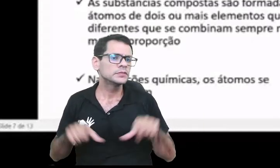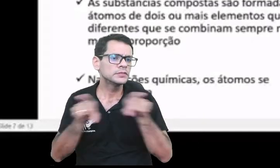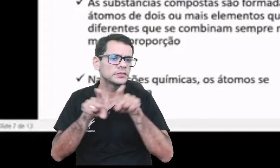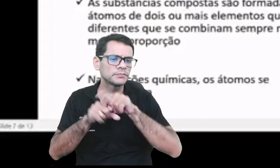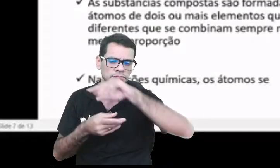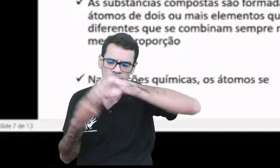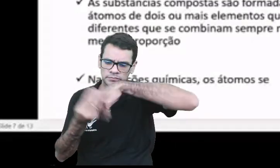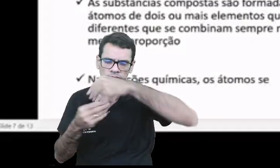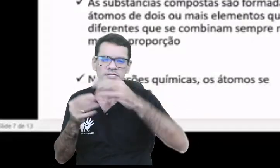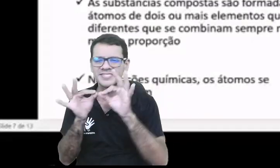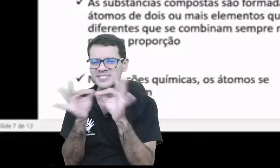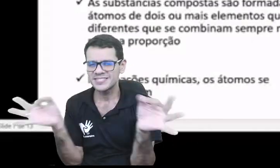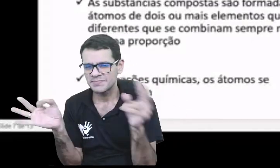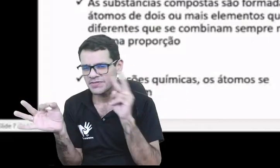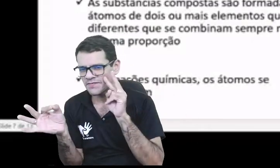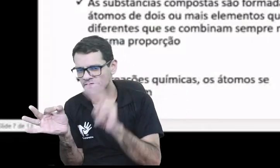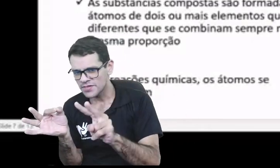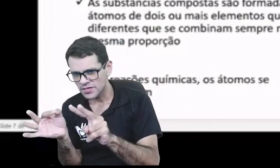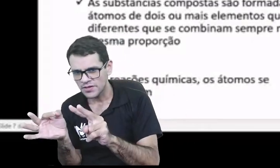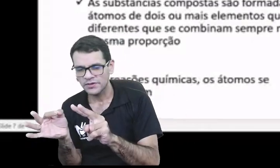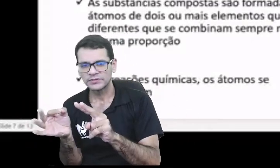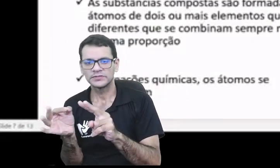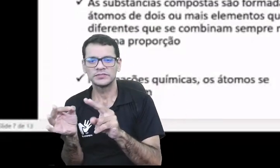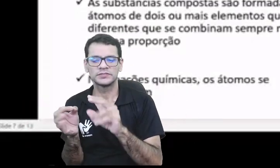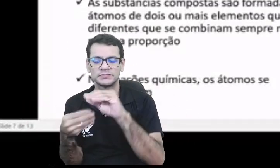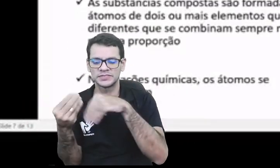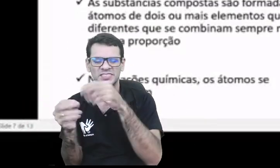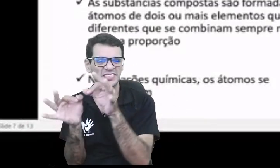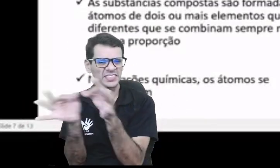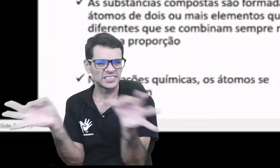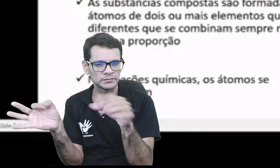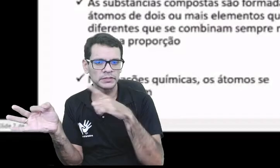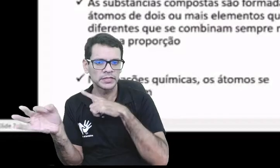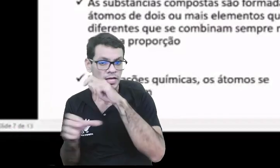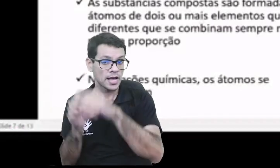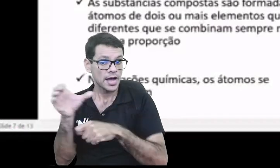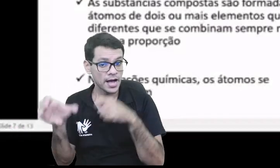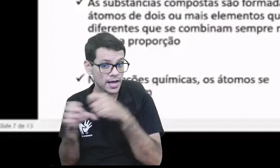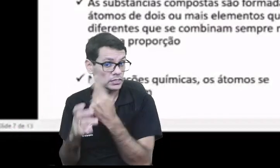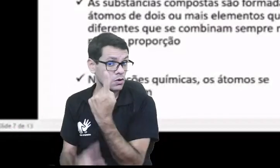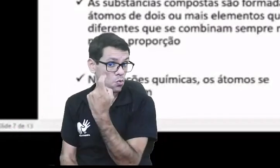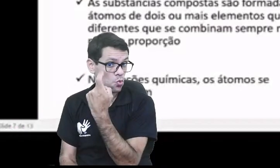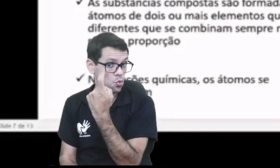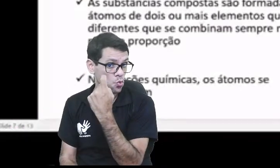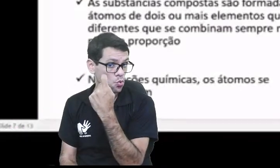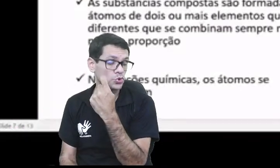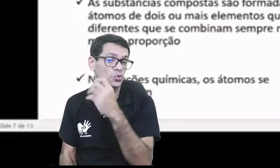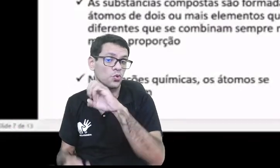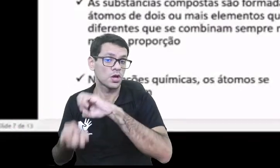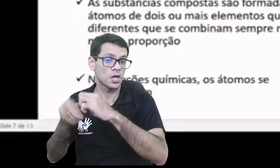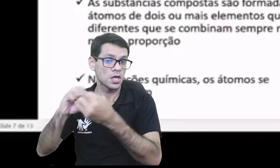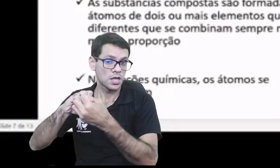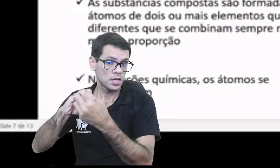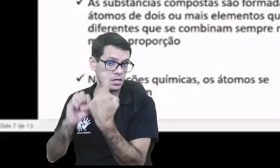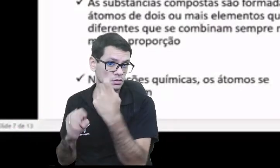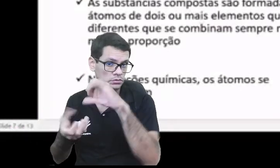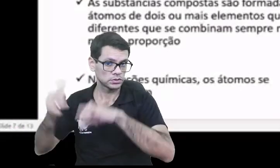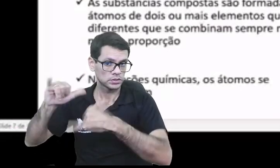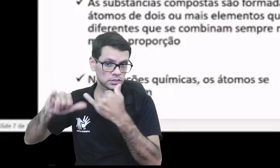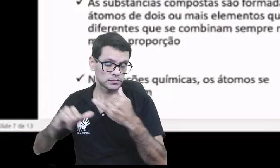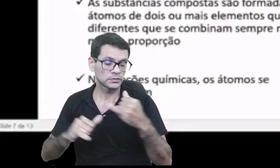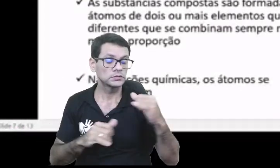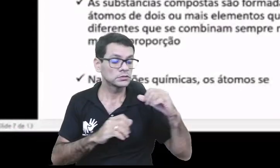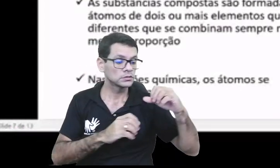substâncias simples que a gente viu, né? As substâncias simples, elas são formadas por átomos de um mesmo elemento químico, enquanto que